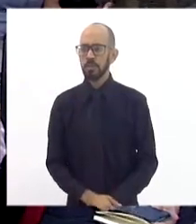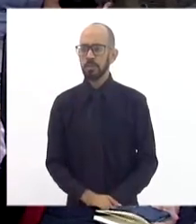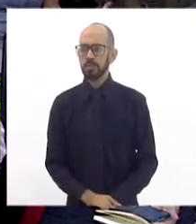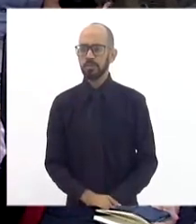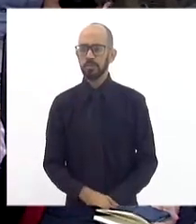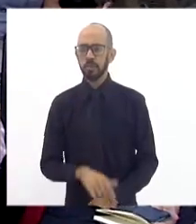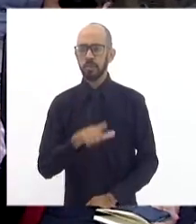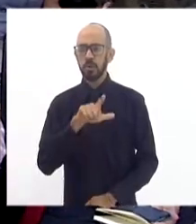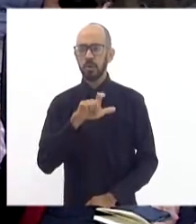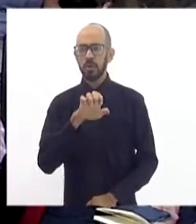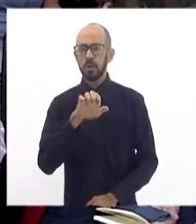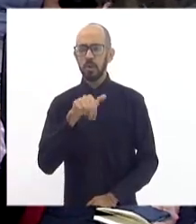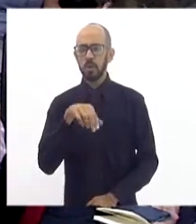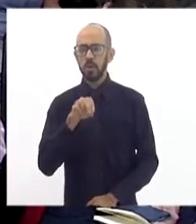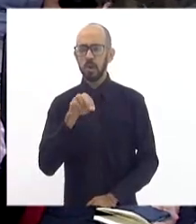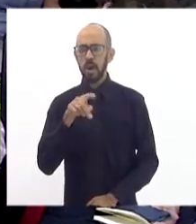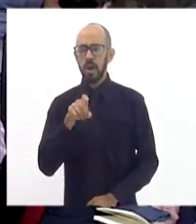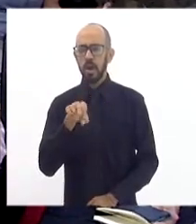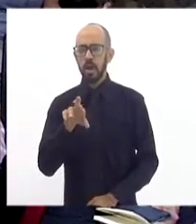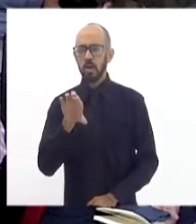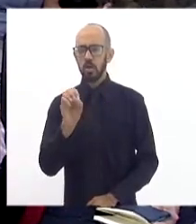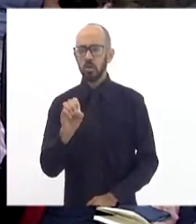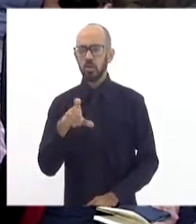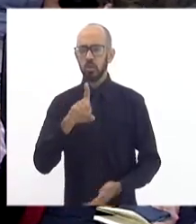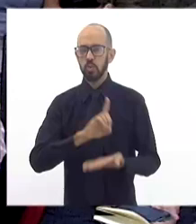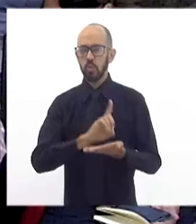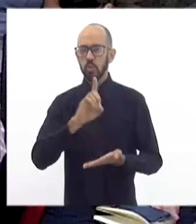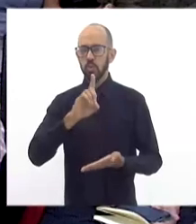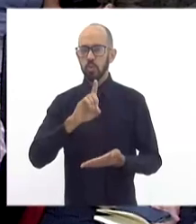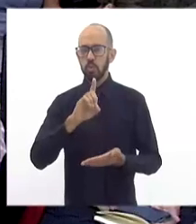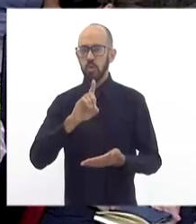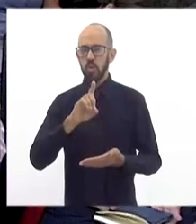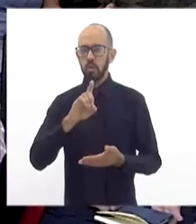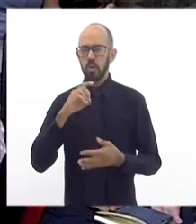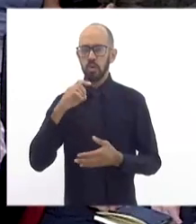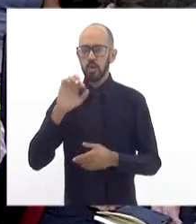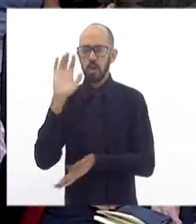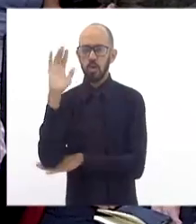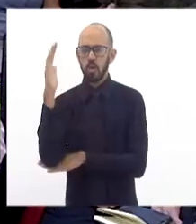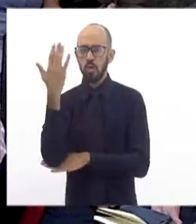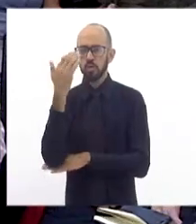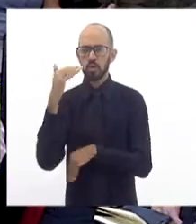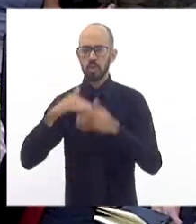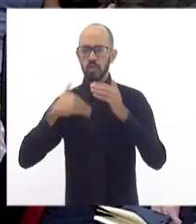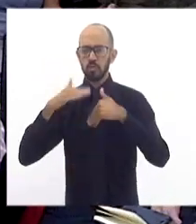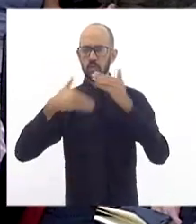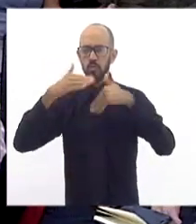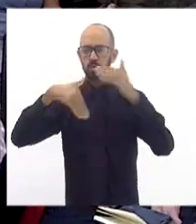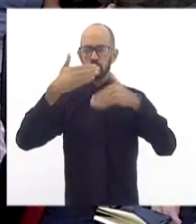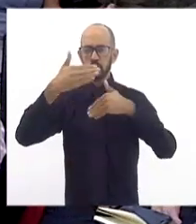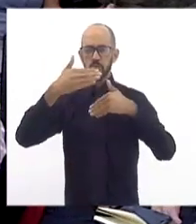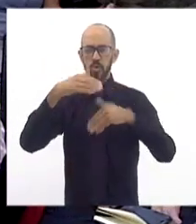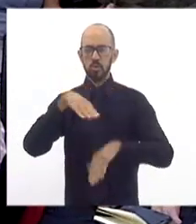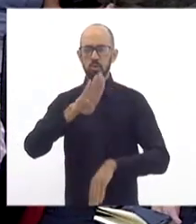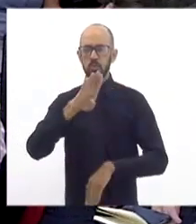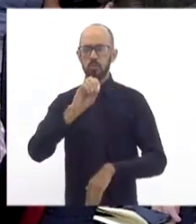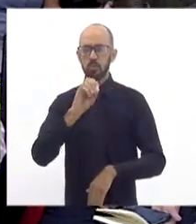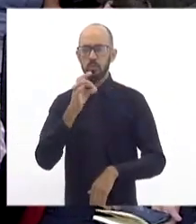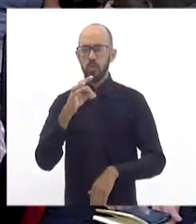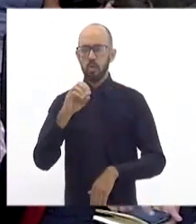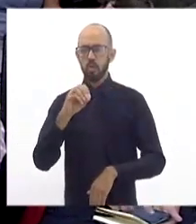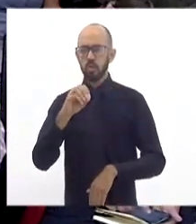oi Leonardo biólogo Doutor em Ecologia e evolução coordenador científico do Instituto boto cinza